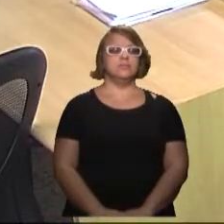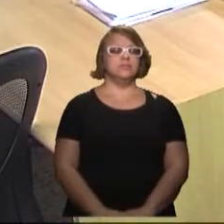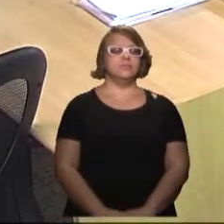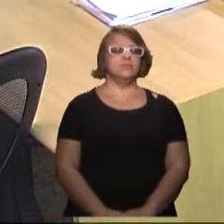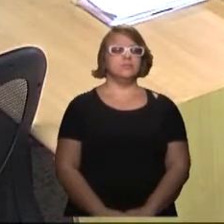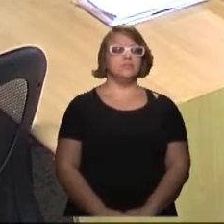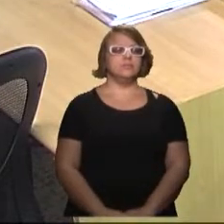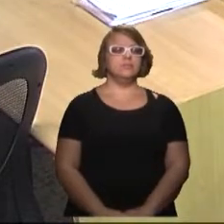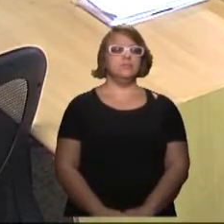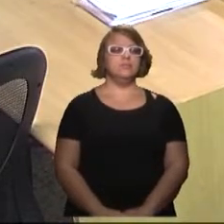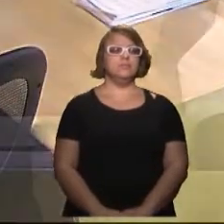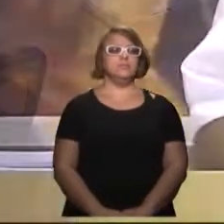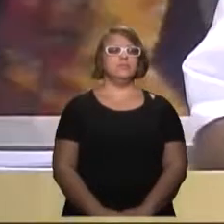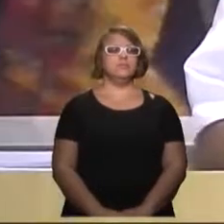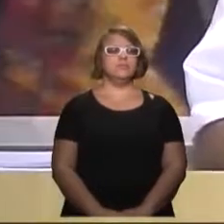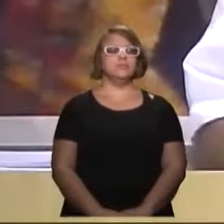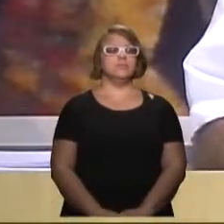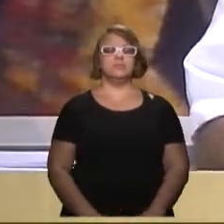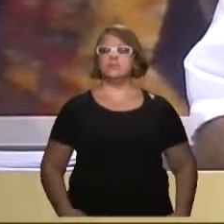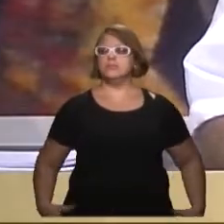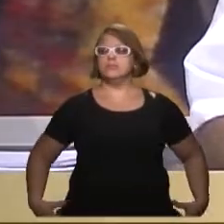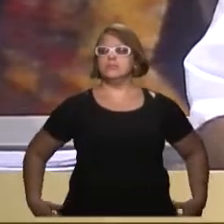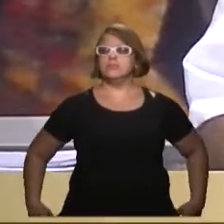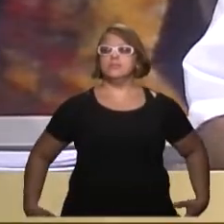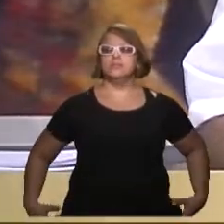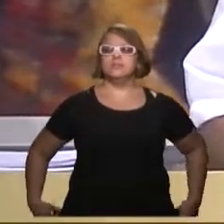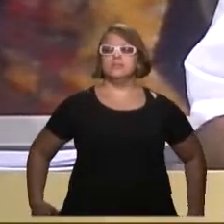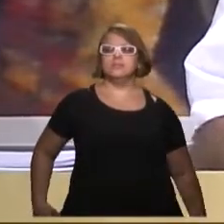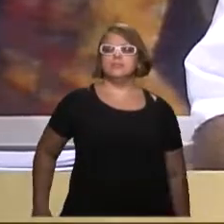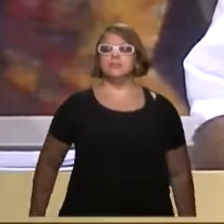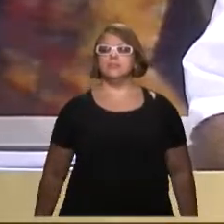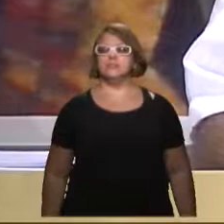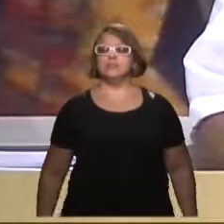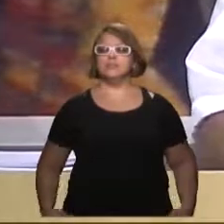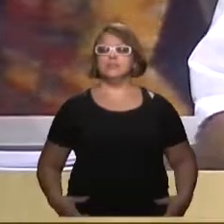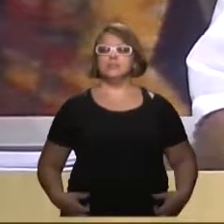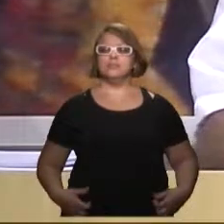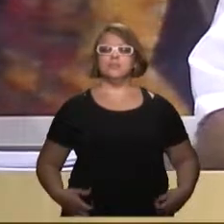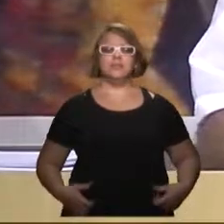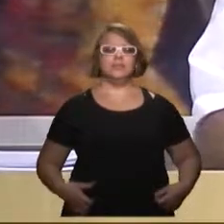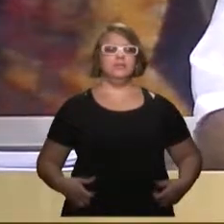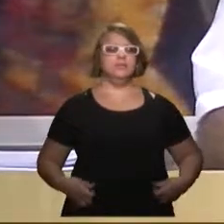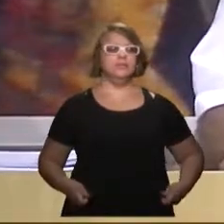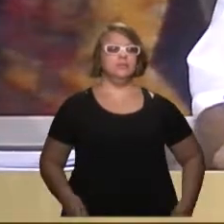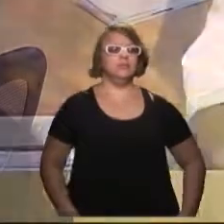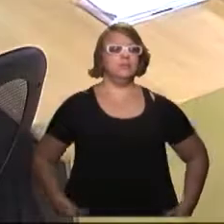Vereador Digão abriu mão, vereadora Poliana, você tem até 5 minutos.